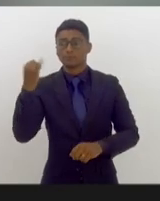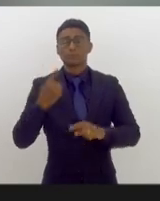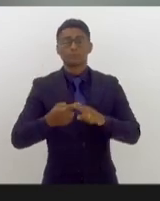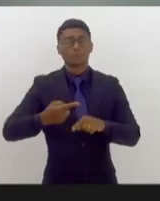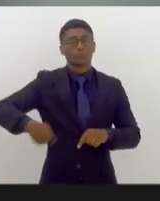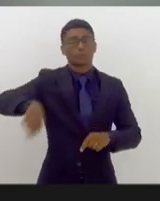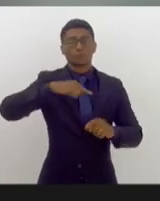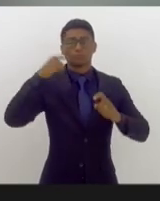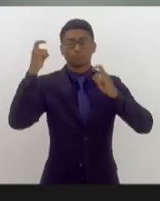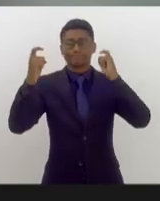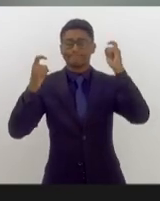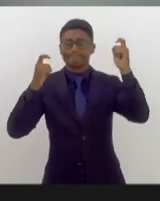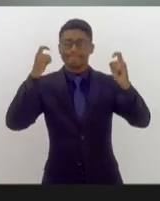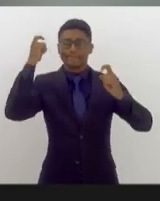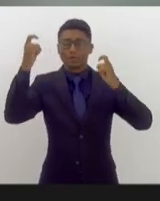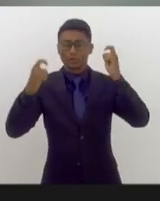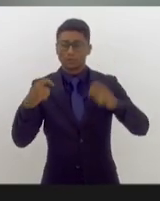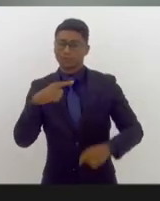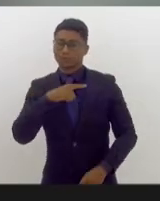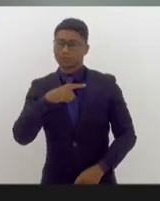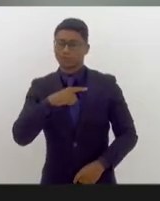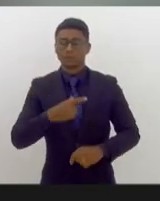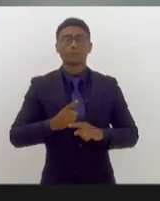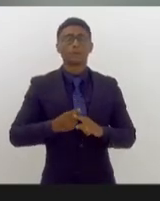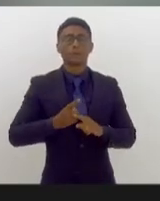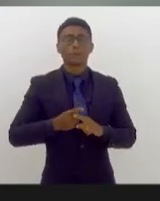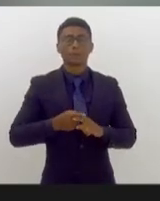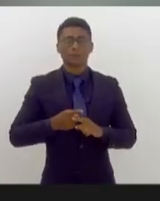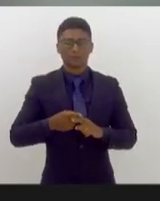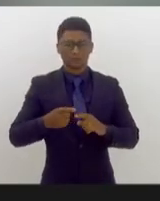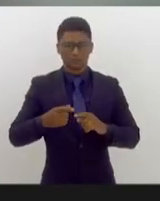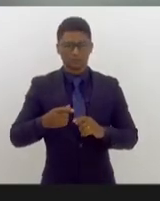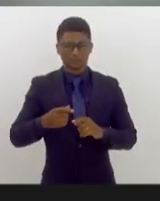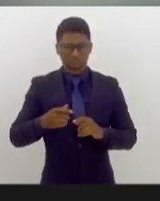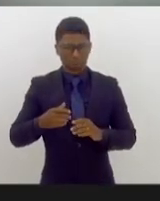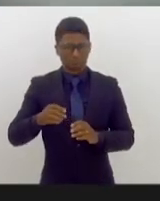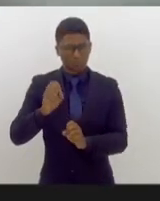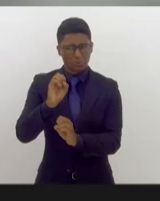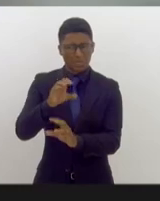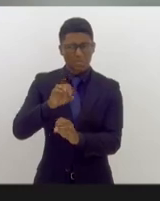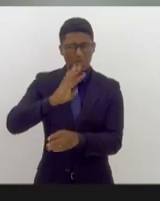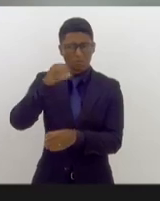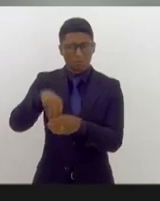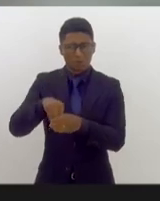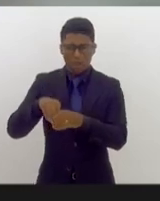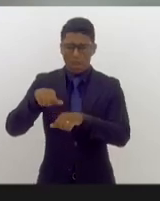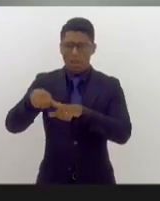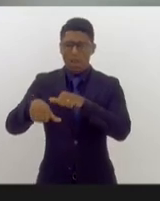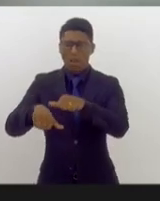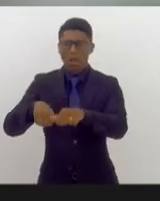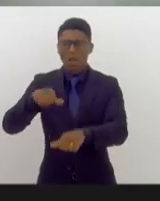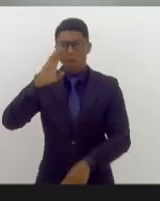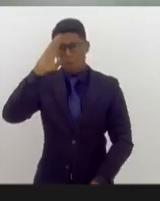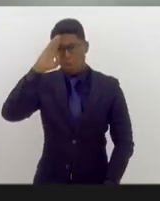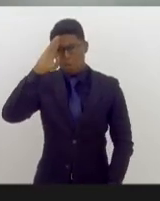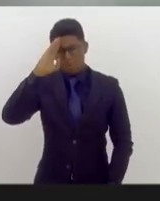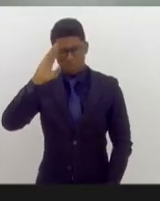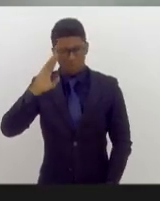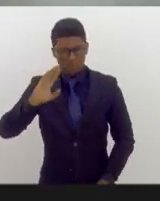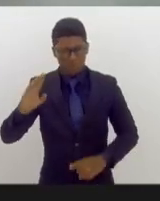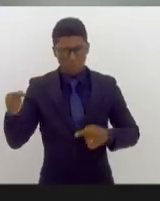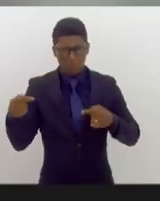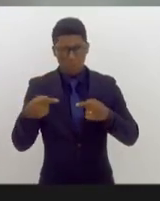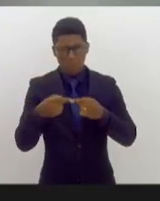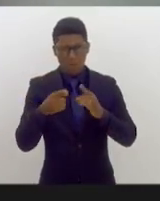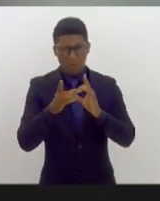grande, né, tendo em vista que a militarização ela contraria o princípio da gestão democrática da educação, que é um